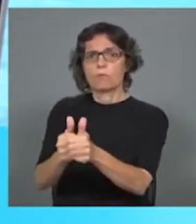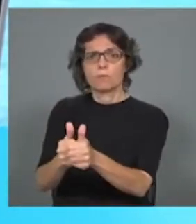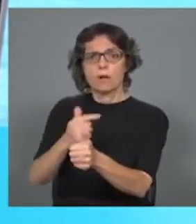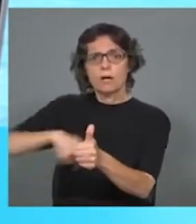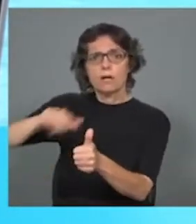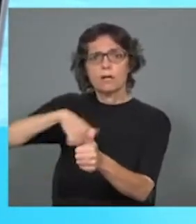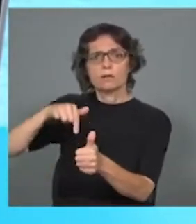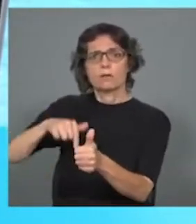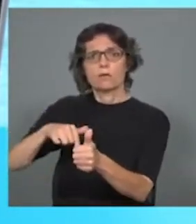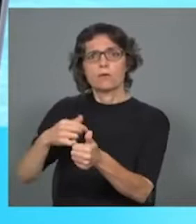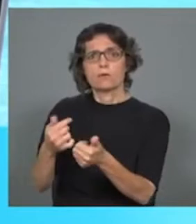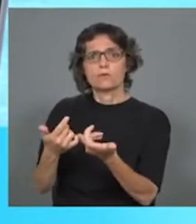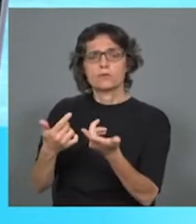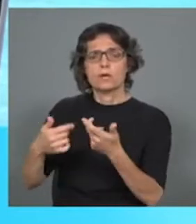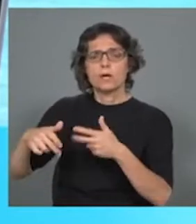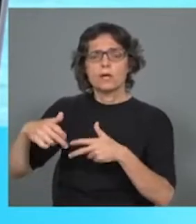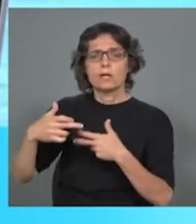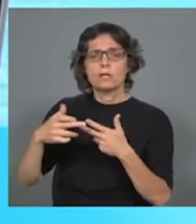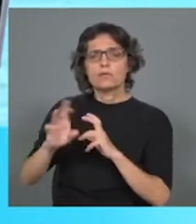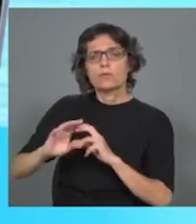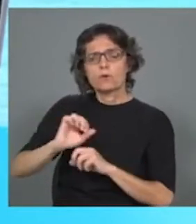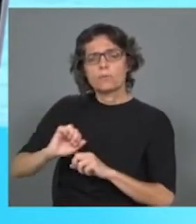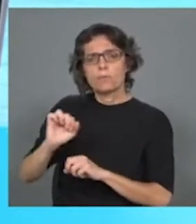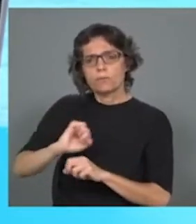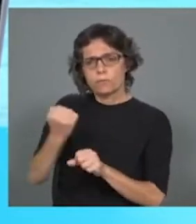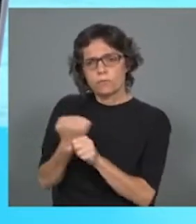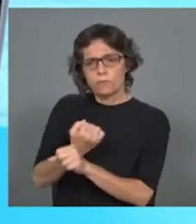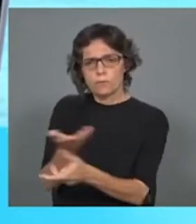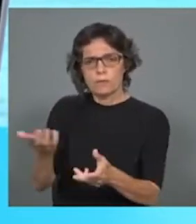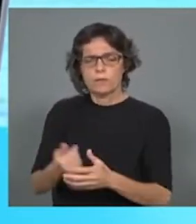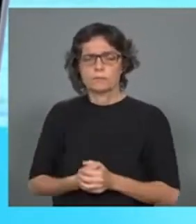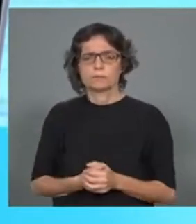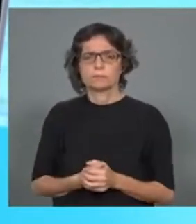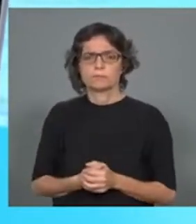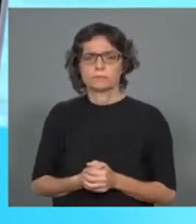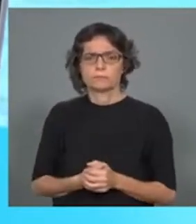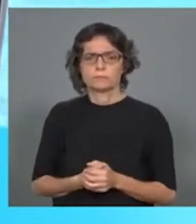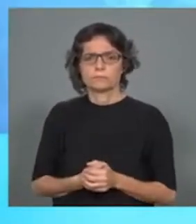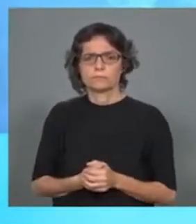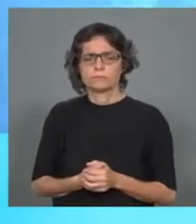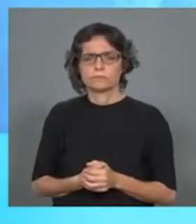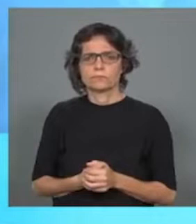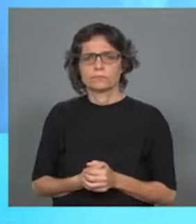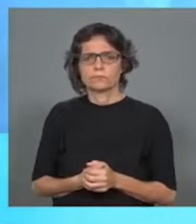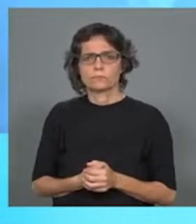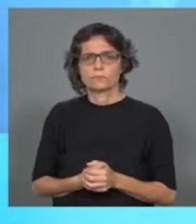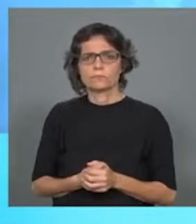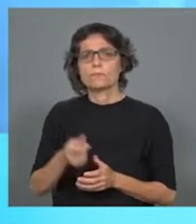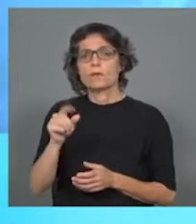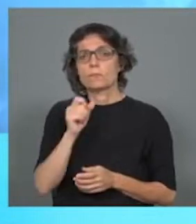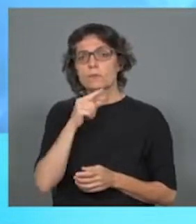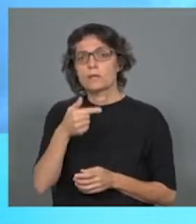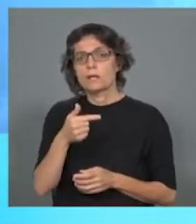nas diferentes movimentações e nas diferentes formas que temos de trabalhar. Foi a oportunidade também para identificar problemas